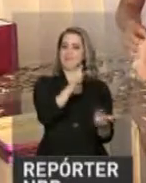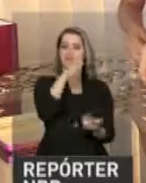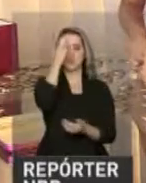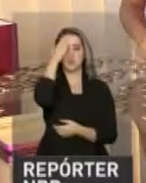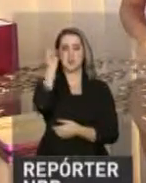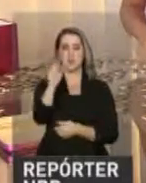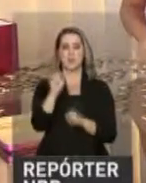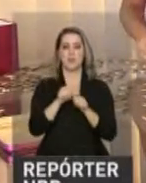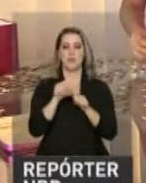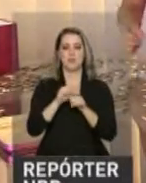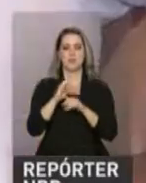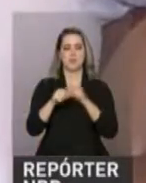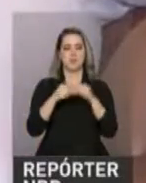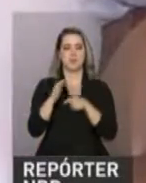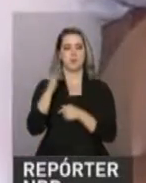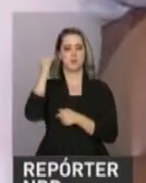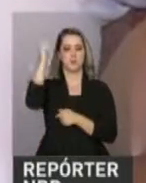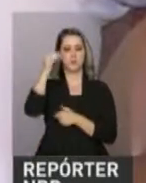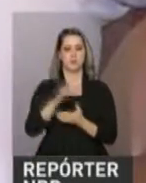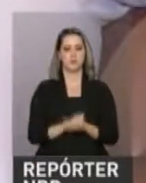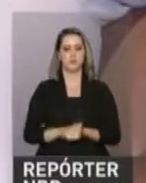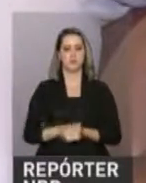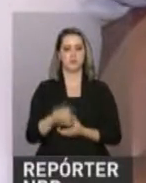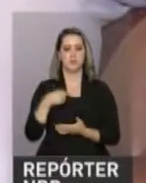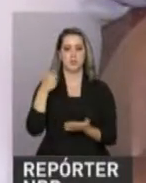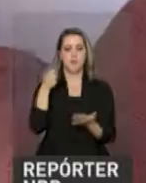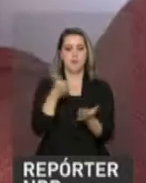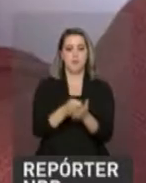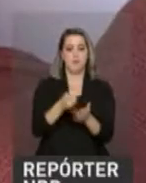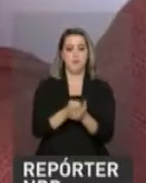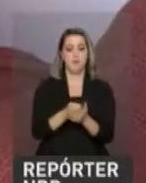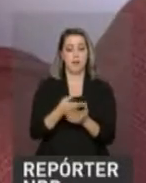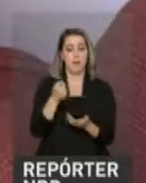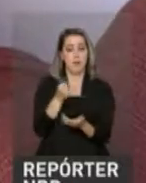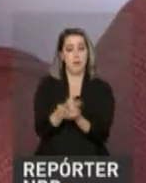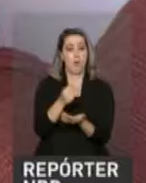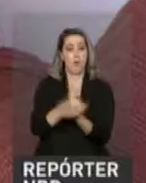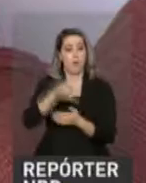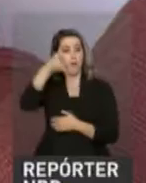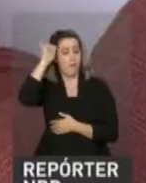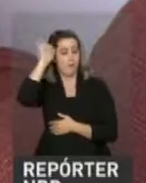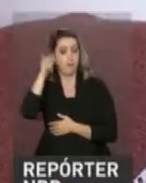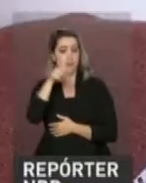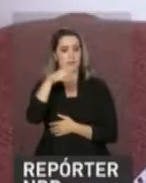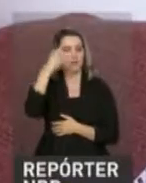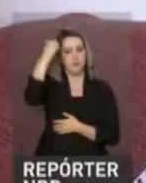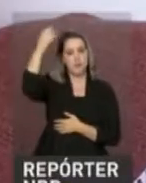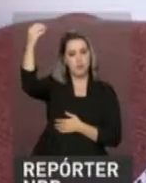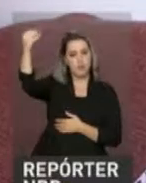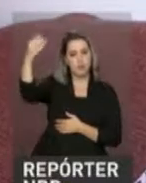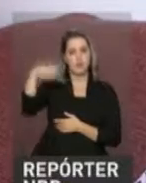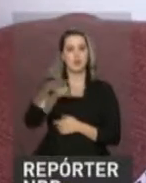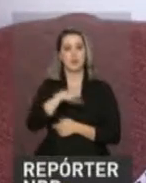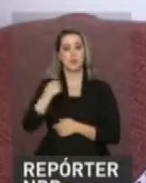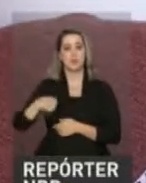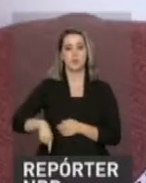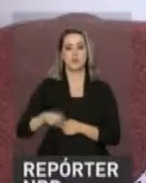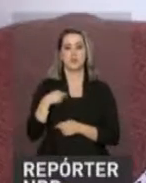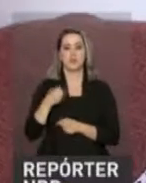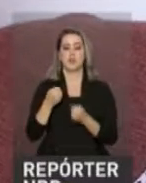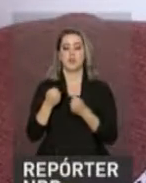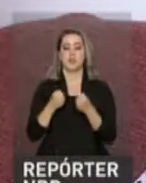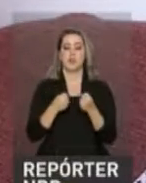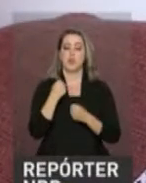com o dinheiro quando crescerem. Eu vou pagar por uma fazenda. Viajar para o Japão. Eu pretendo comprar um